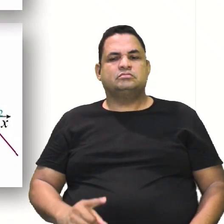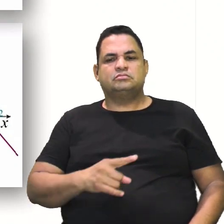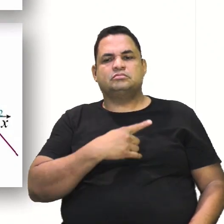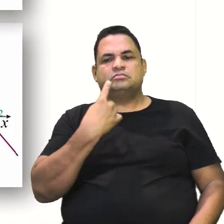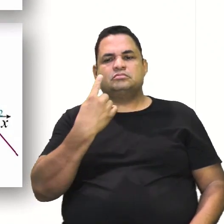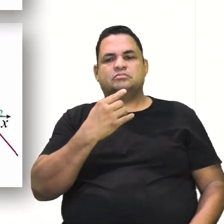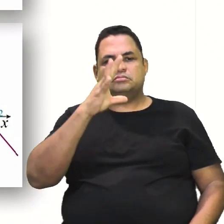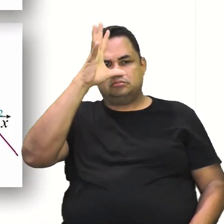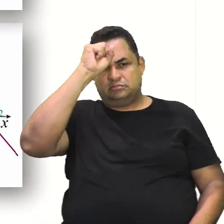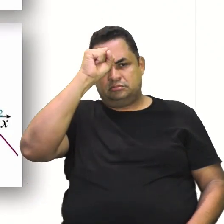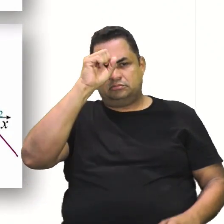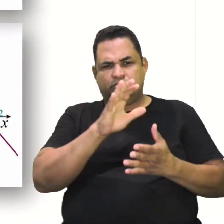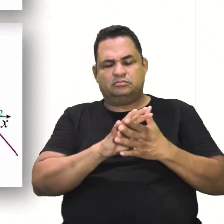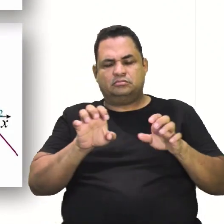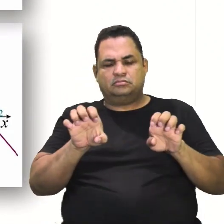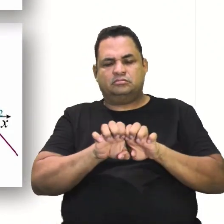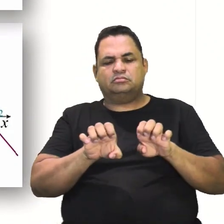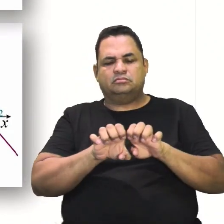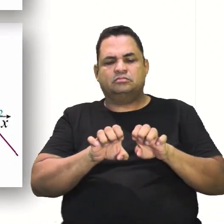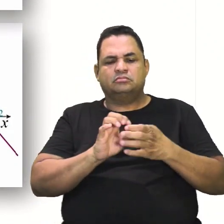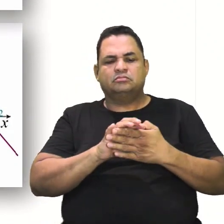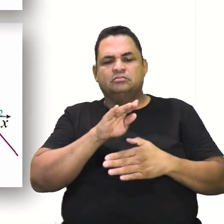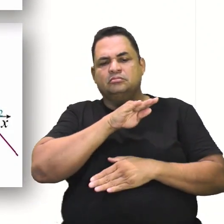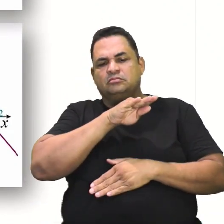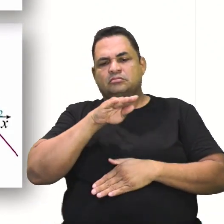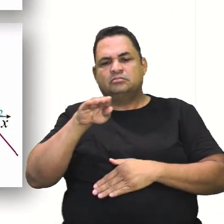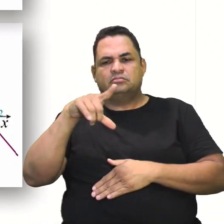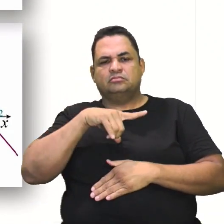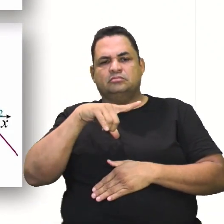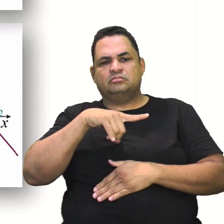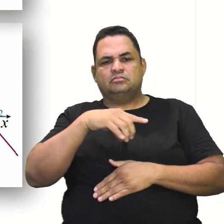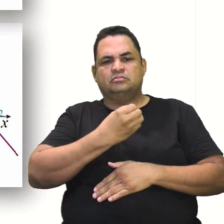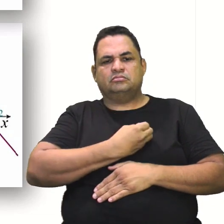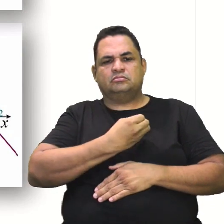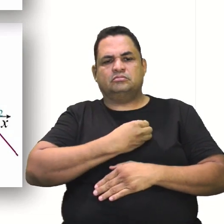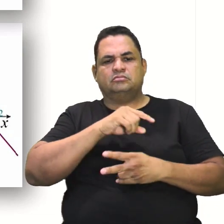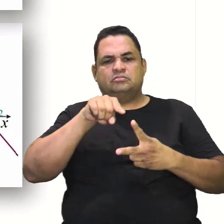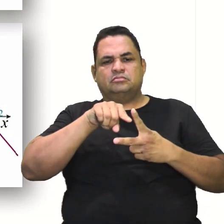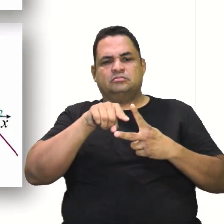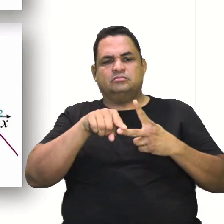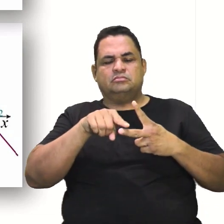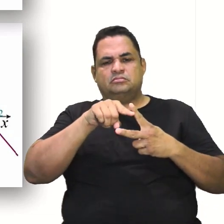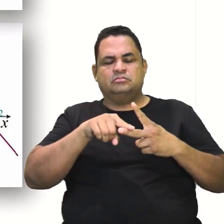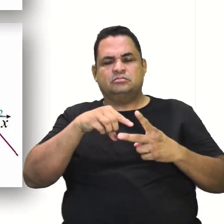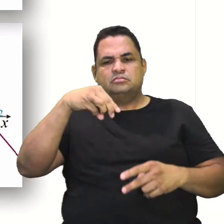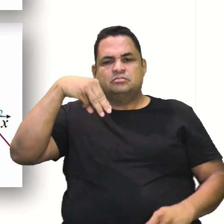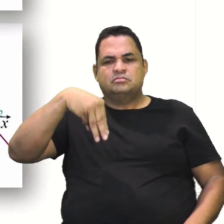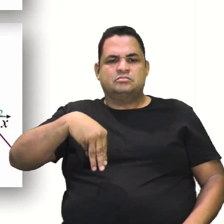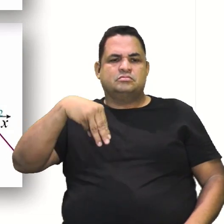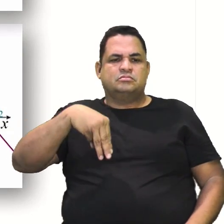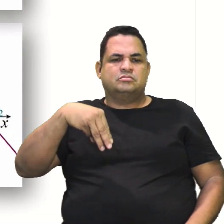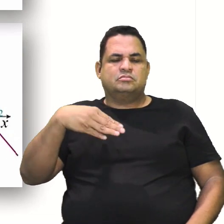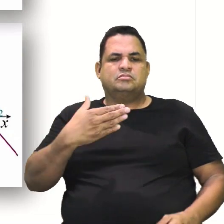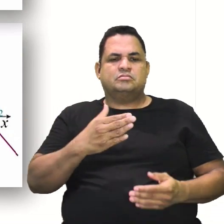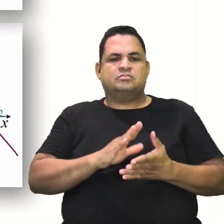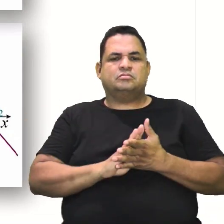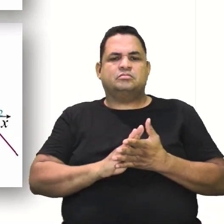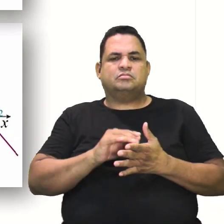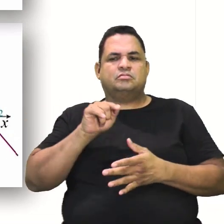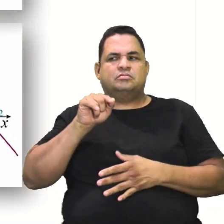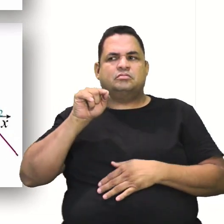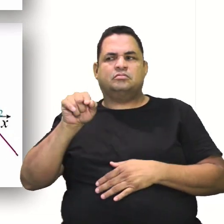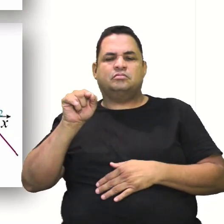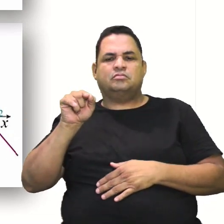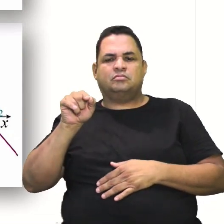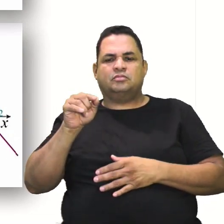nós aprendemos que uma equação da reta é formada por um coeficiente angular, um m, não é? E um